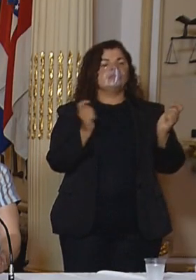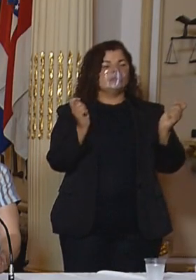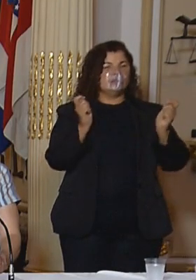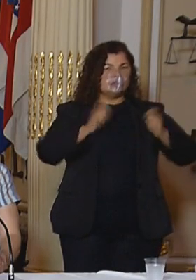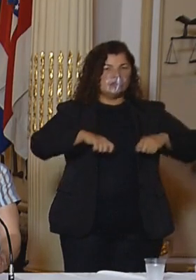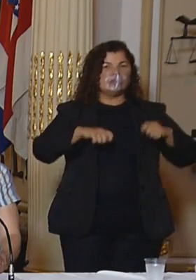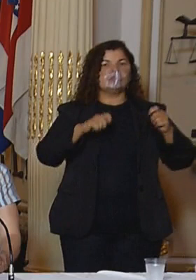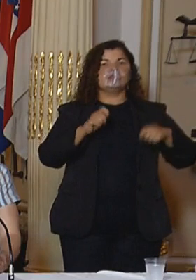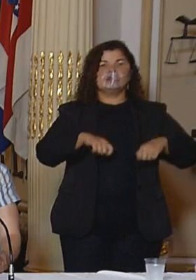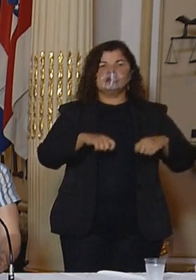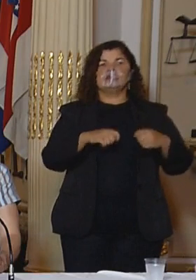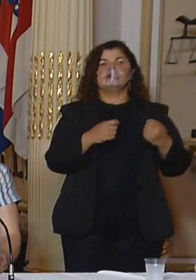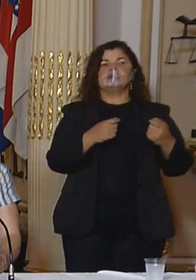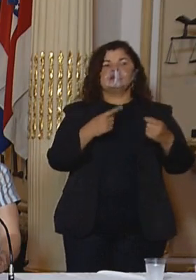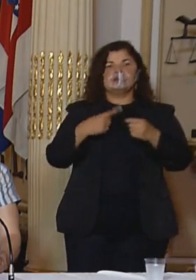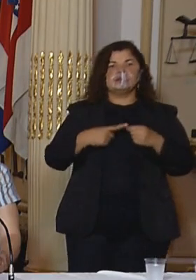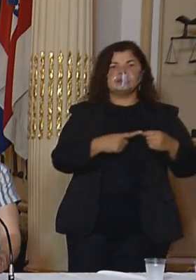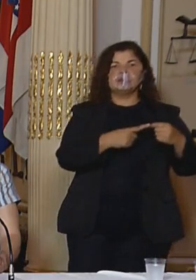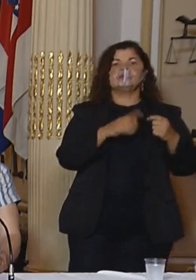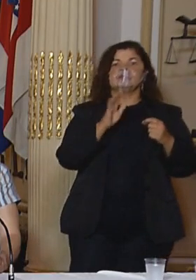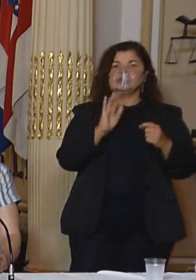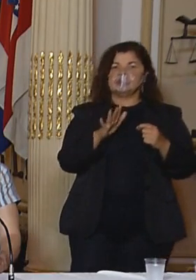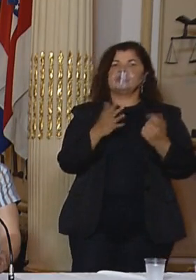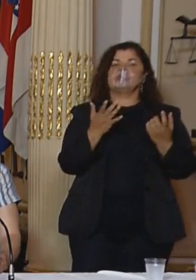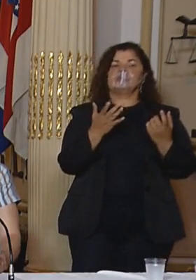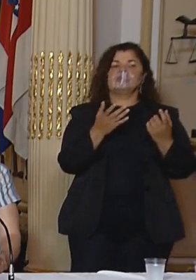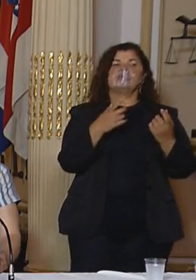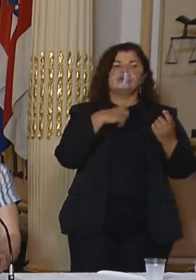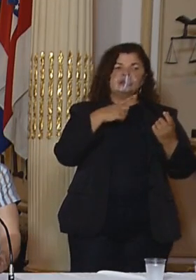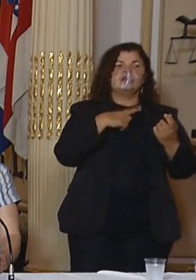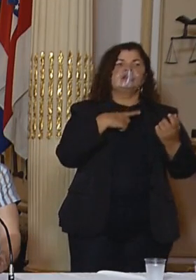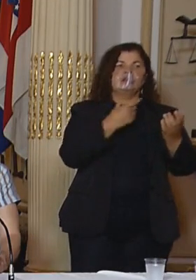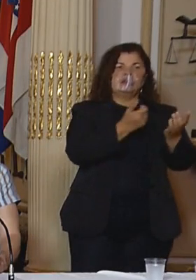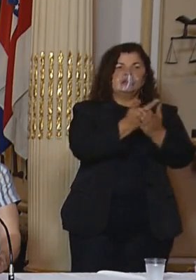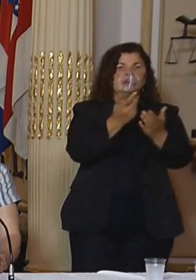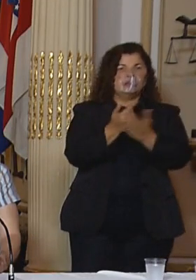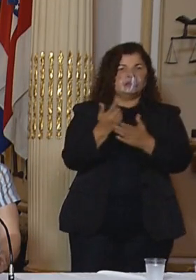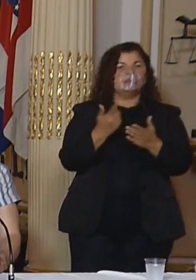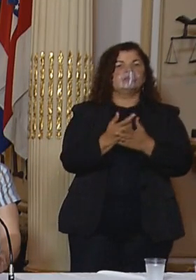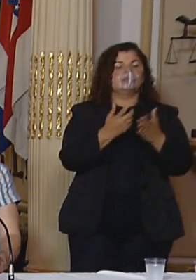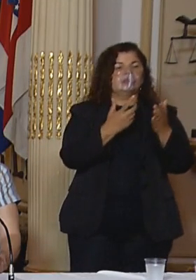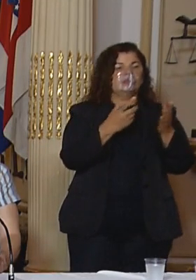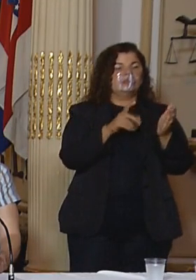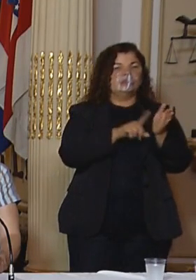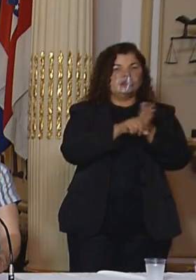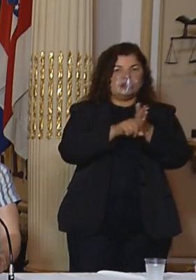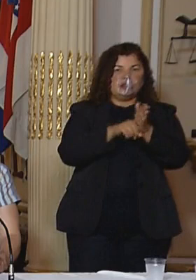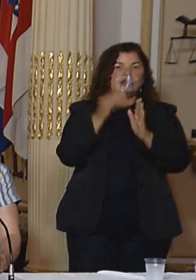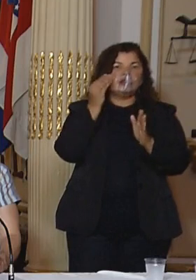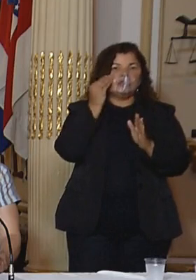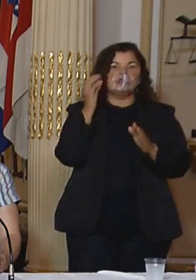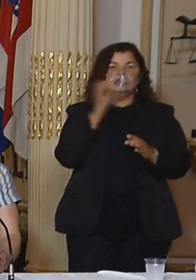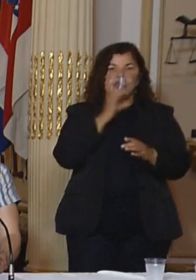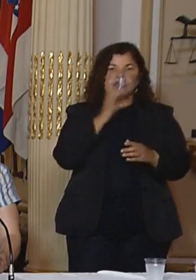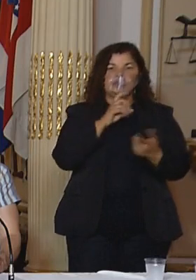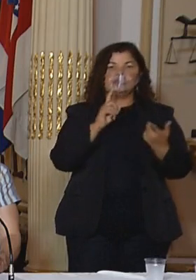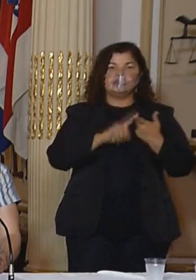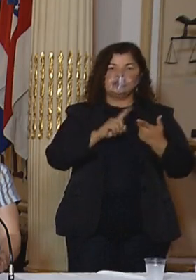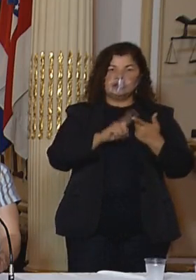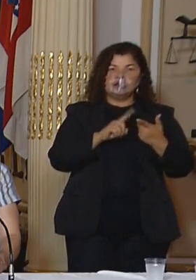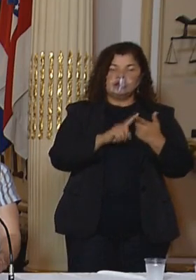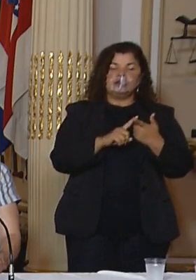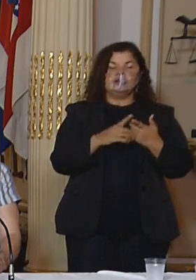capacidade. Vários municípios adquiriram também teste rápido, a gente sabe que alguns municípios adquiriram, mas também nessa